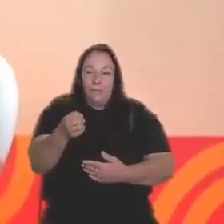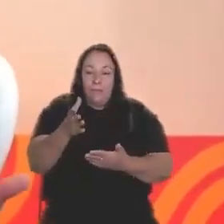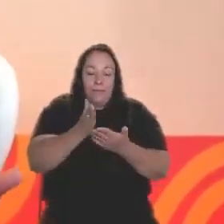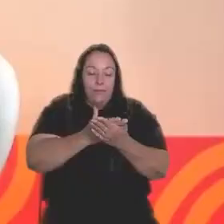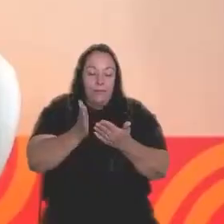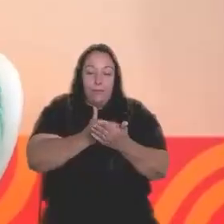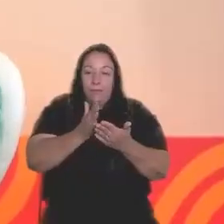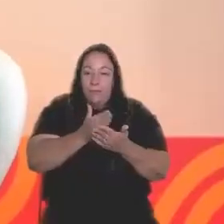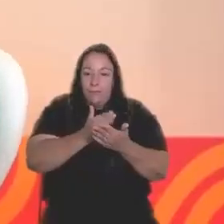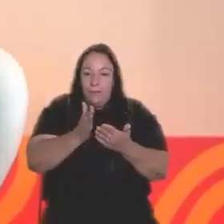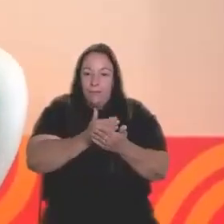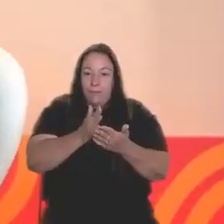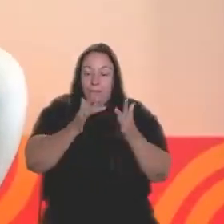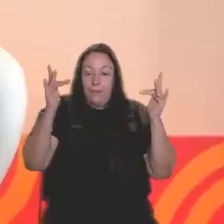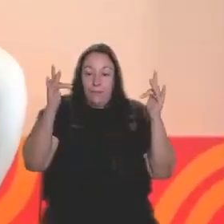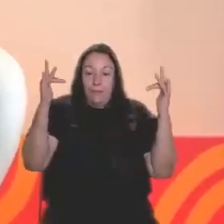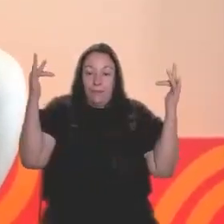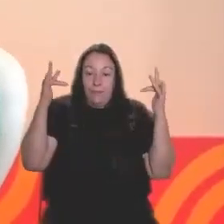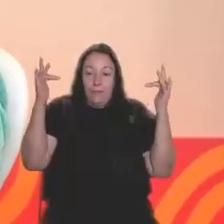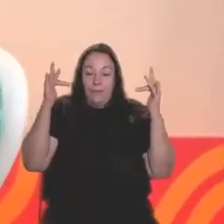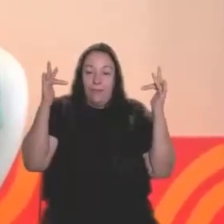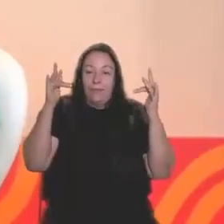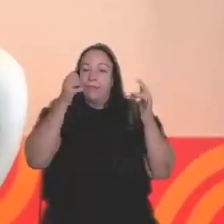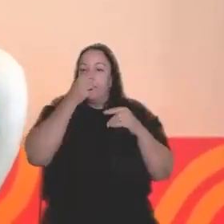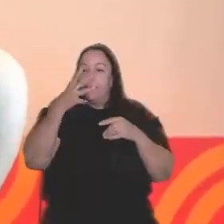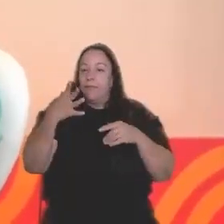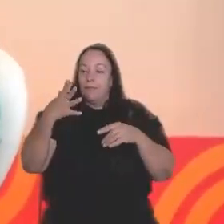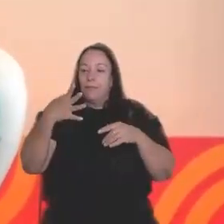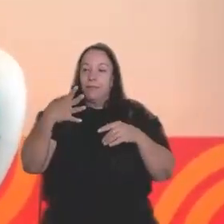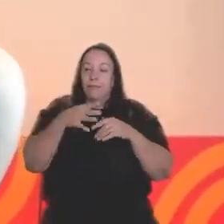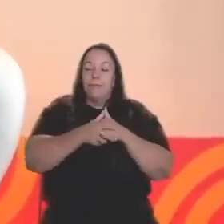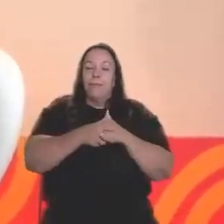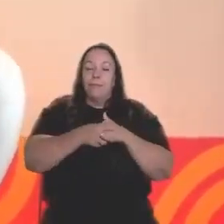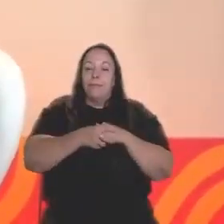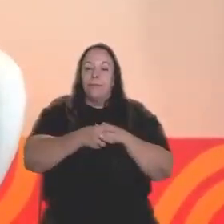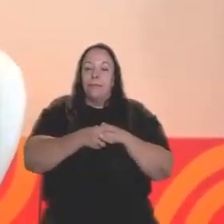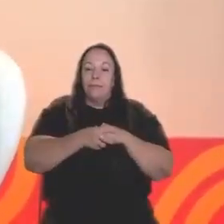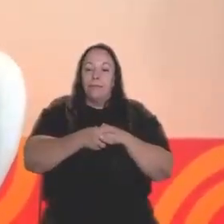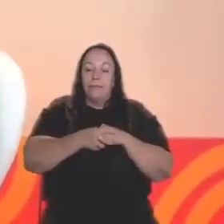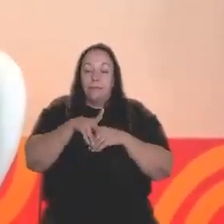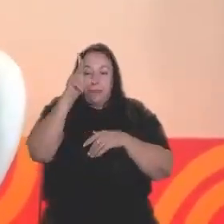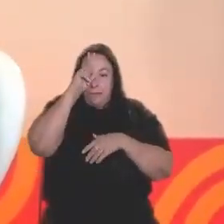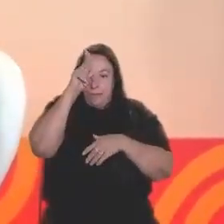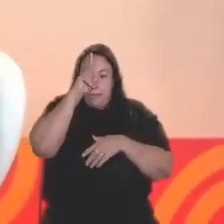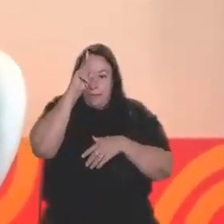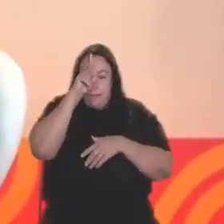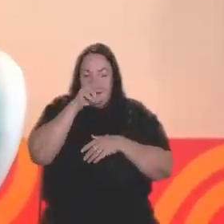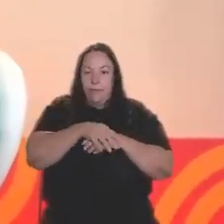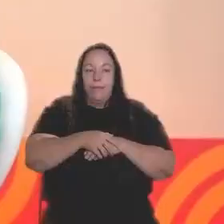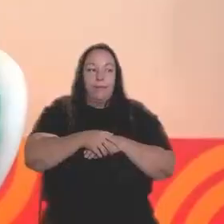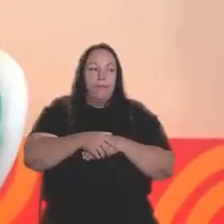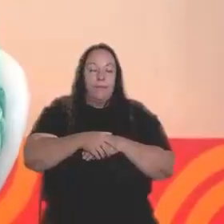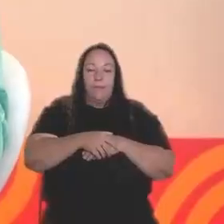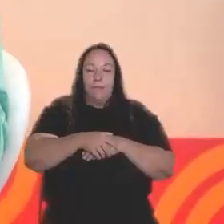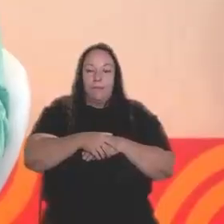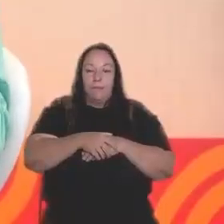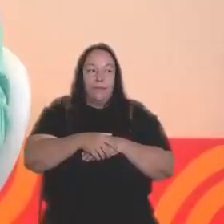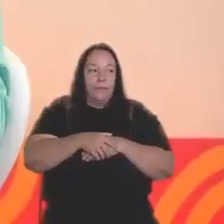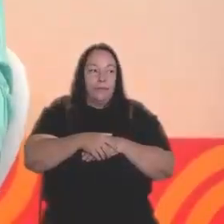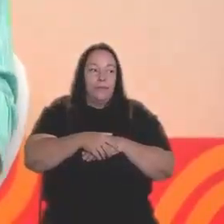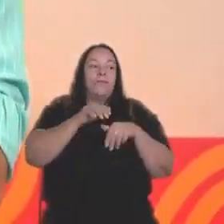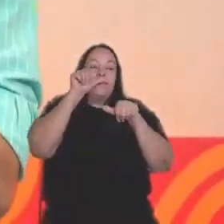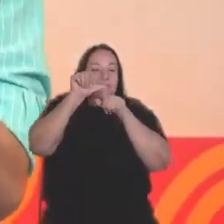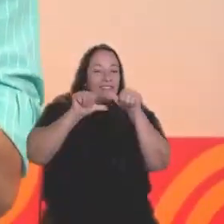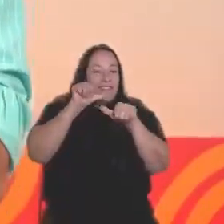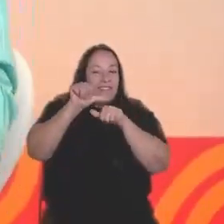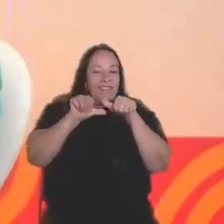páginas, e eu tive um contato muito bom com o Guto. Tem o Davi e a Esther na história, viu, gente? É o nome do meu... Assim, é uma